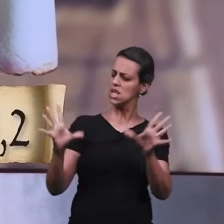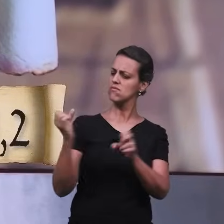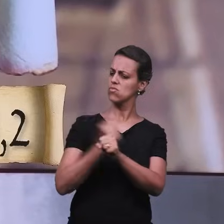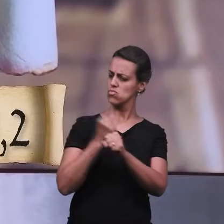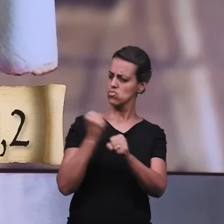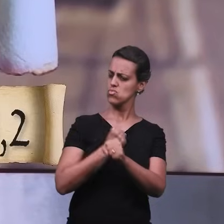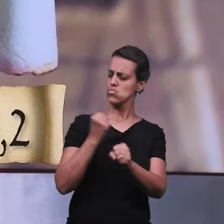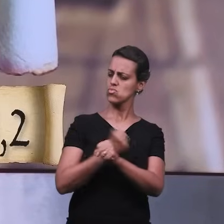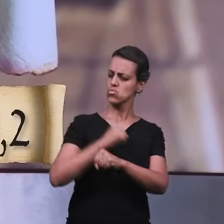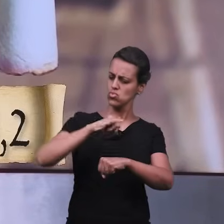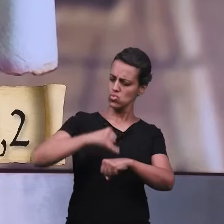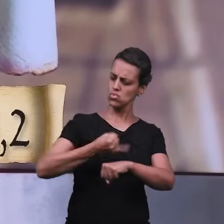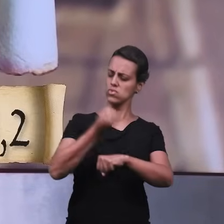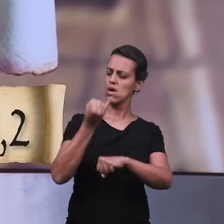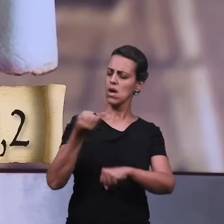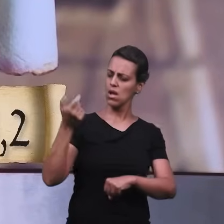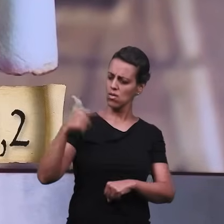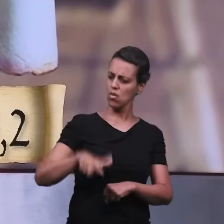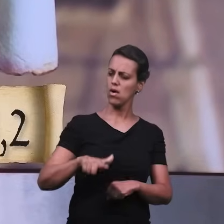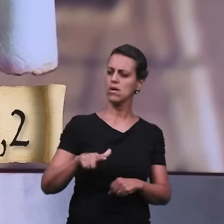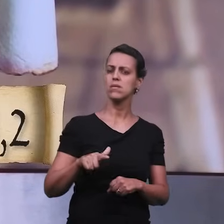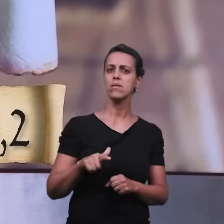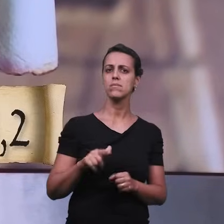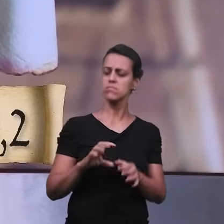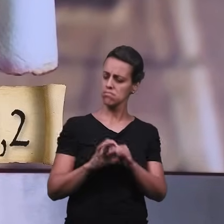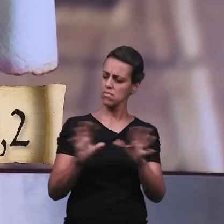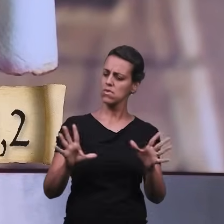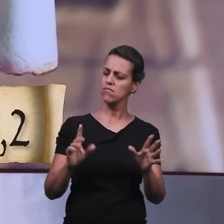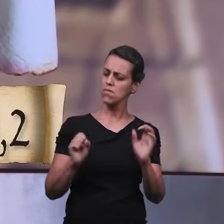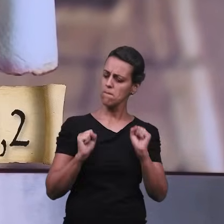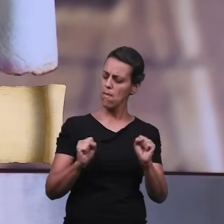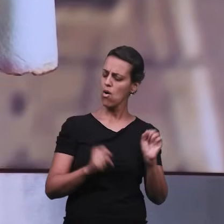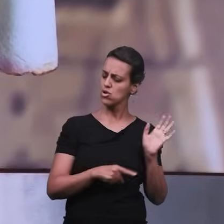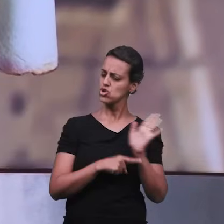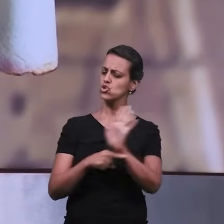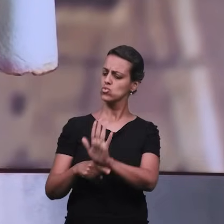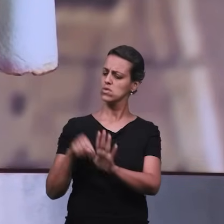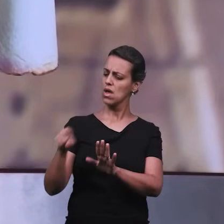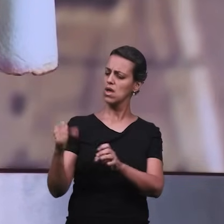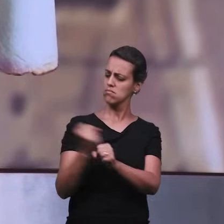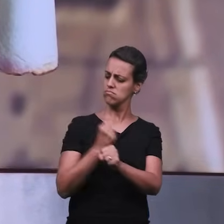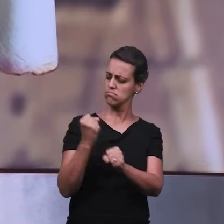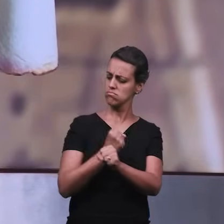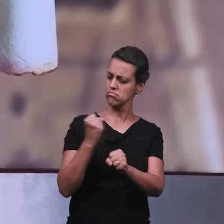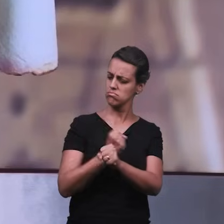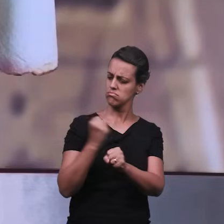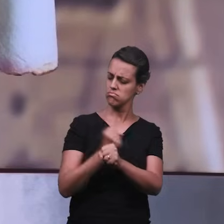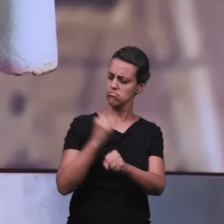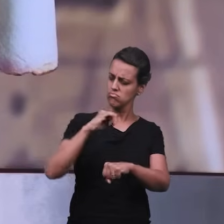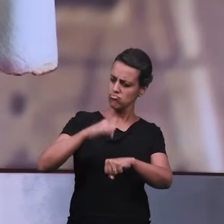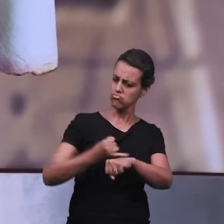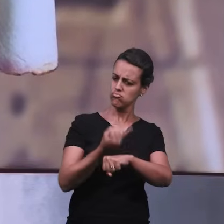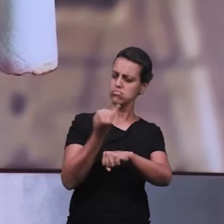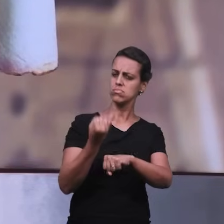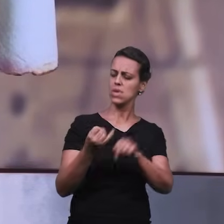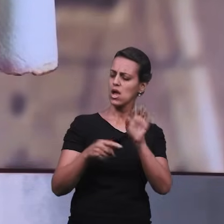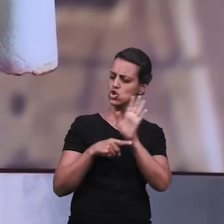para ajudar o povo, deixar eles continuar a obra e ainda